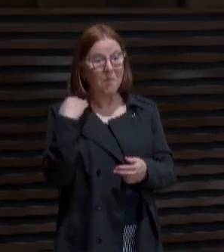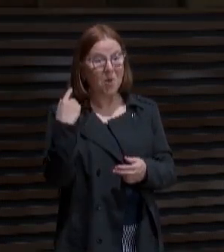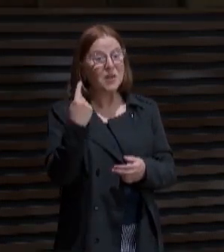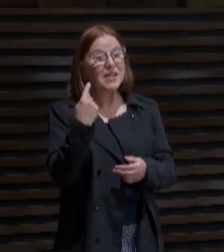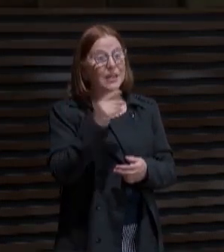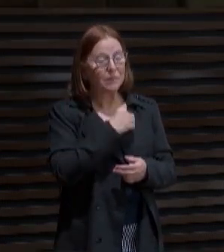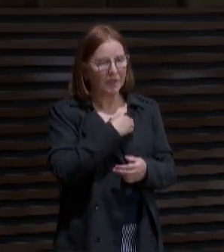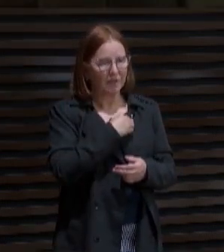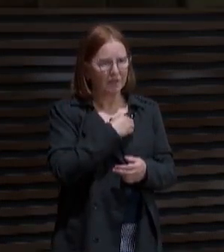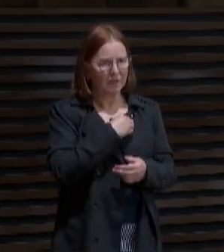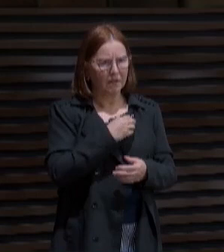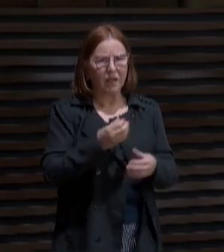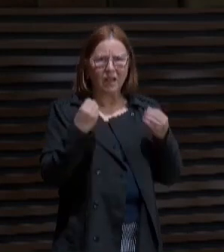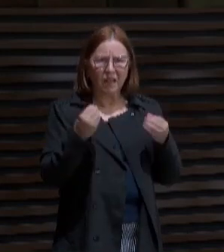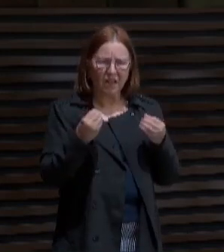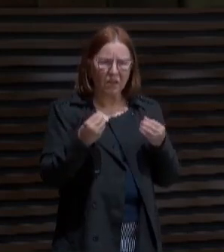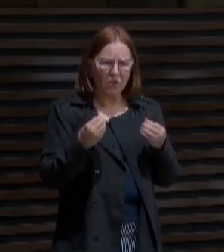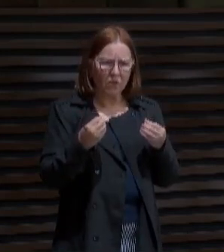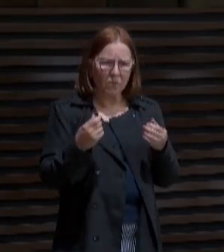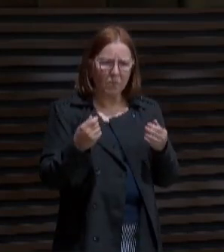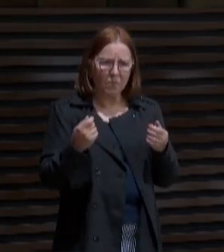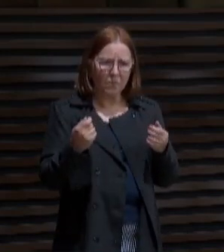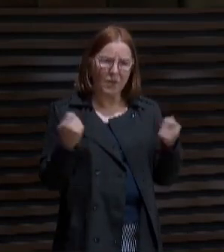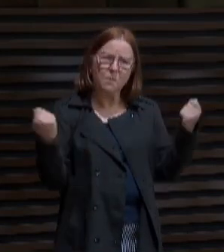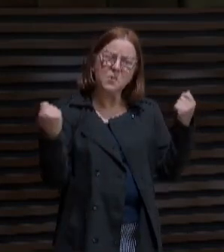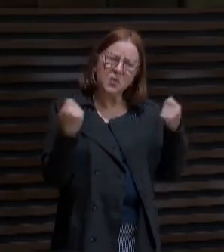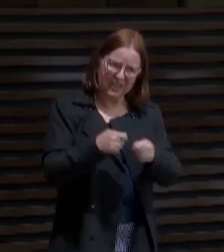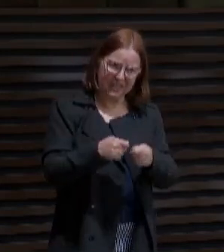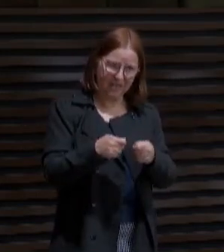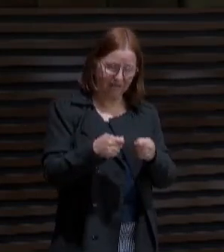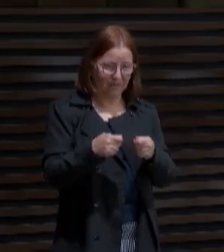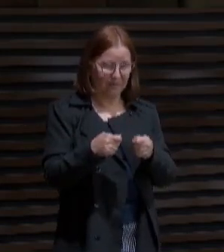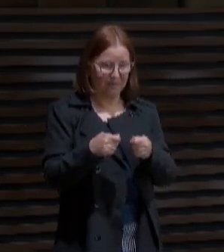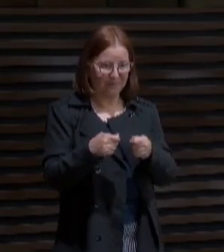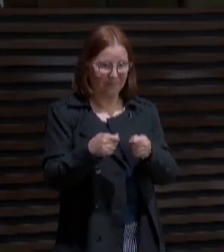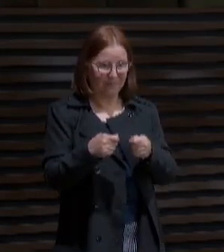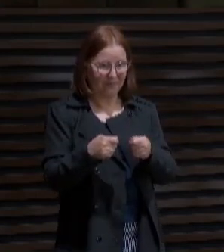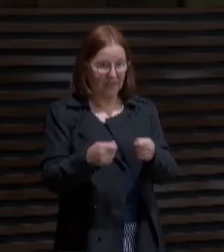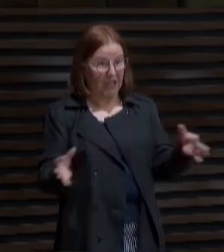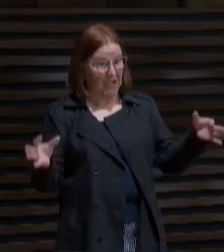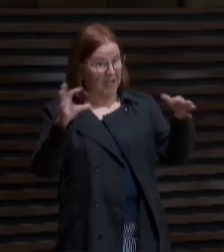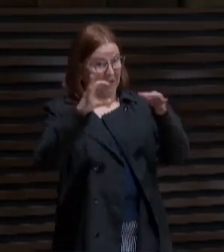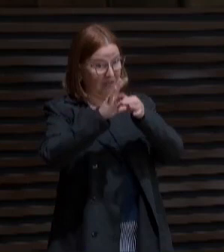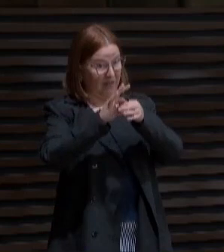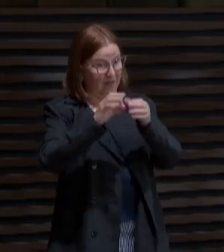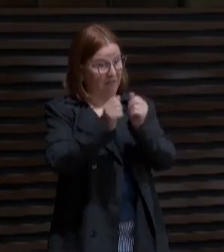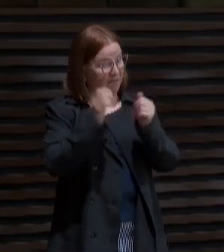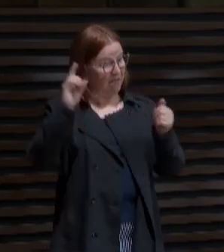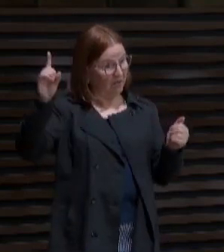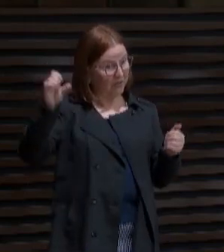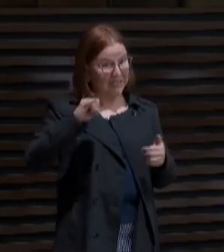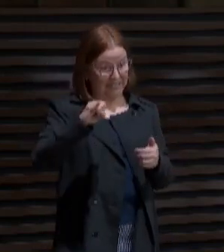Como é possível você fazer uma abordagem de reconciliação a Deus se você